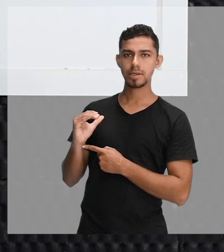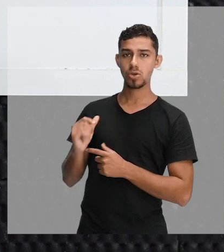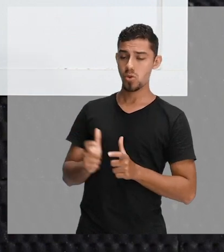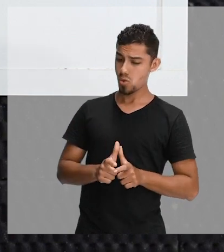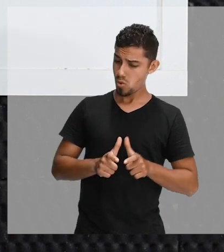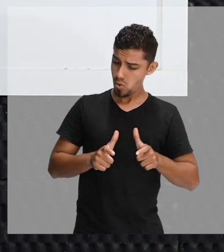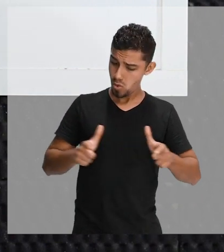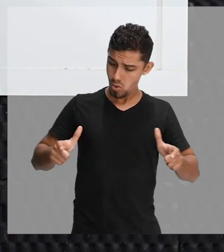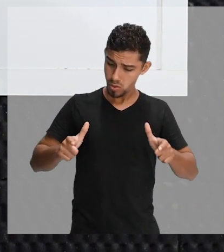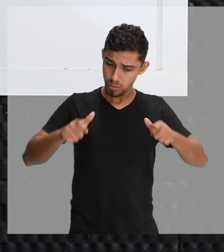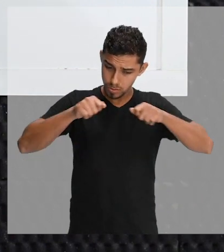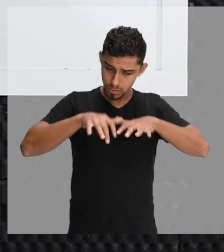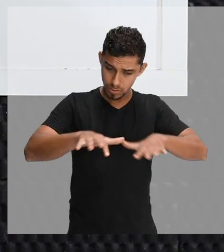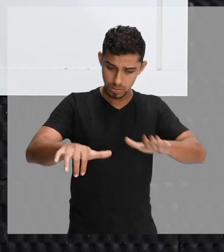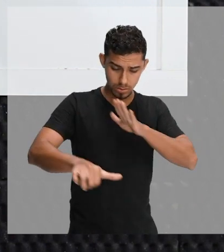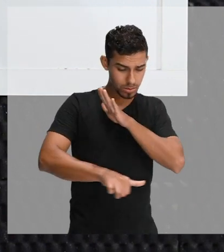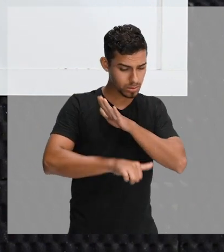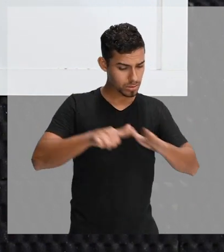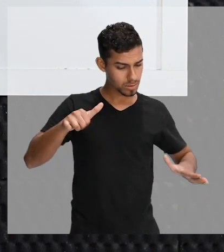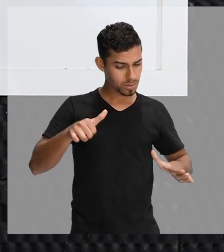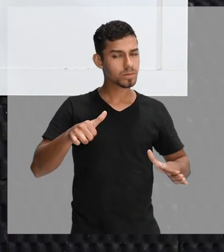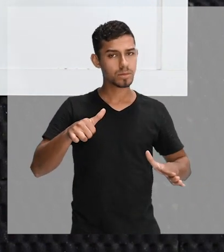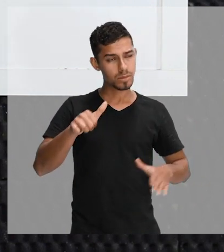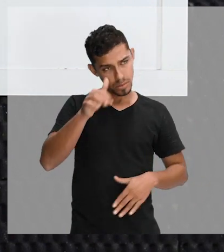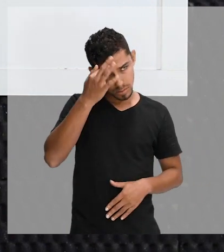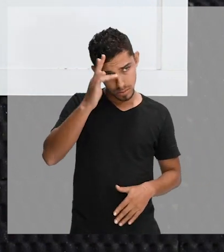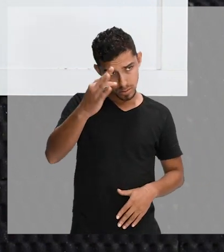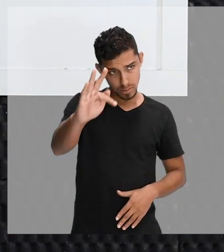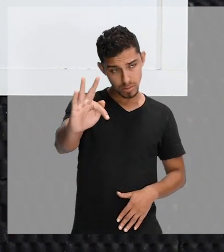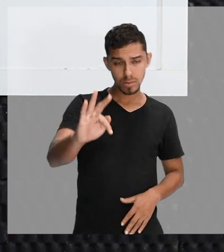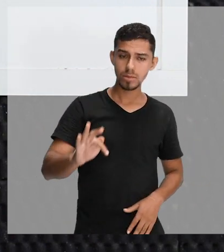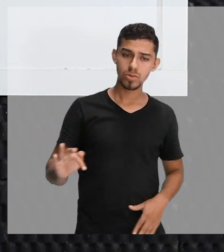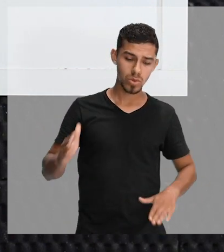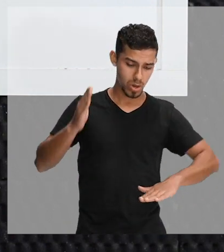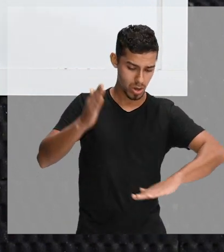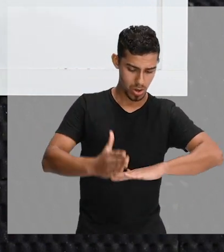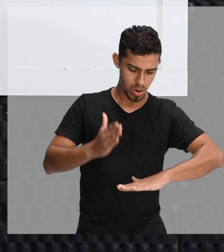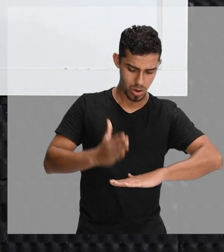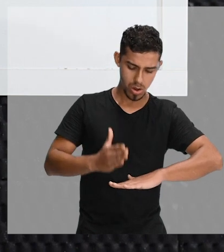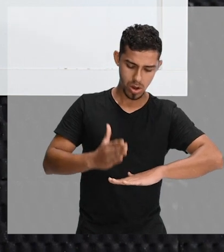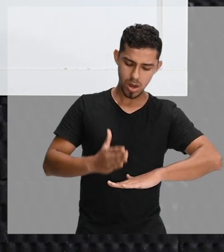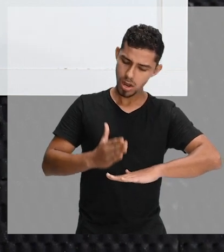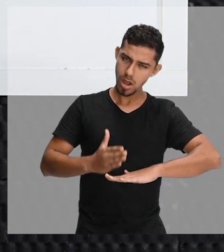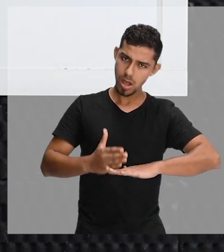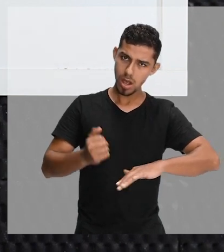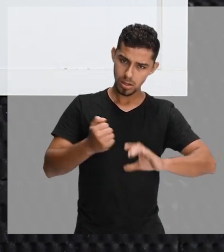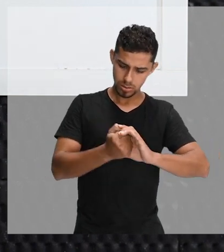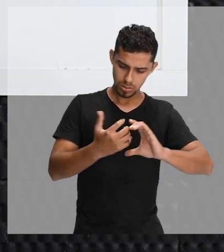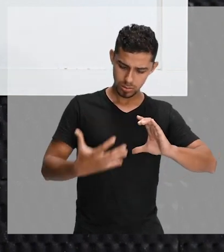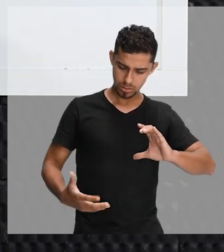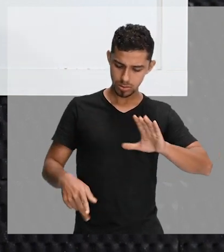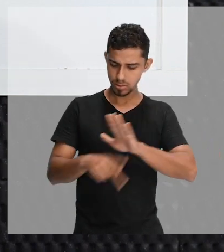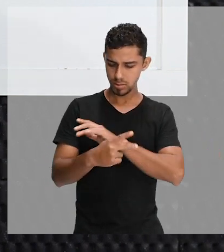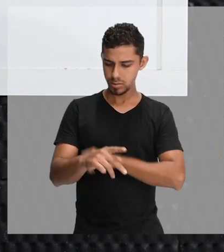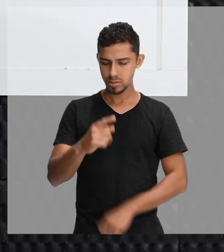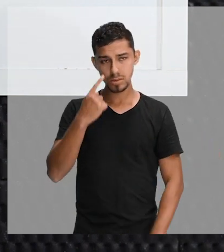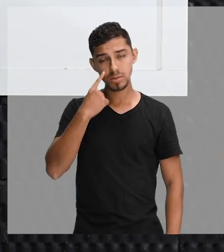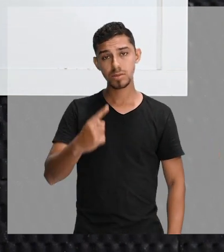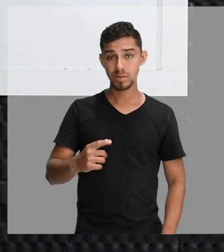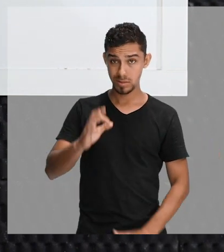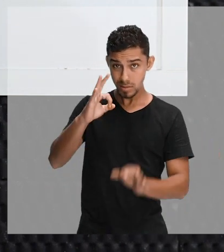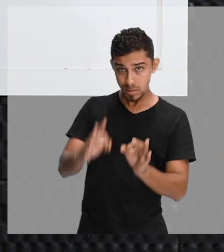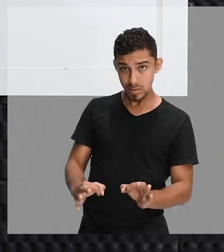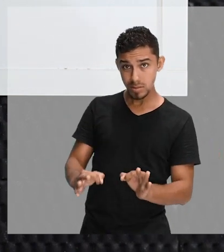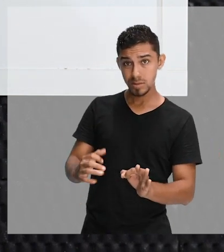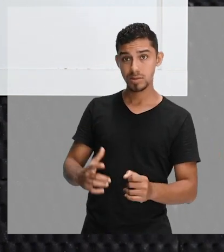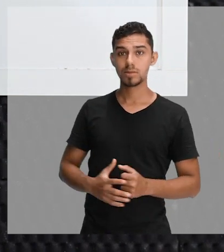primeiros filósofos da modernidade, eles estão associados a esse momento, a esse instrumento, a essa característica do cientificismo, correto?